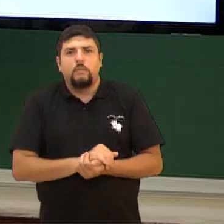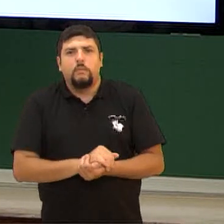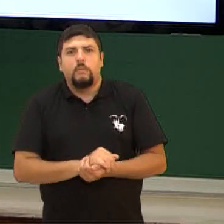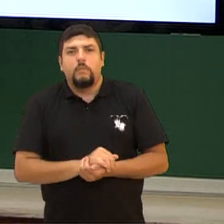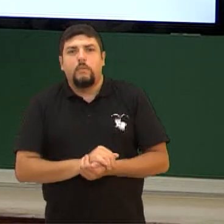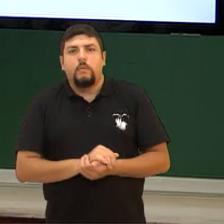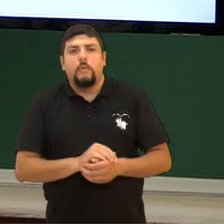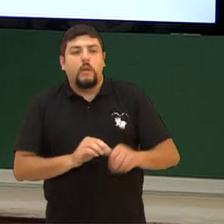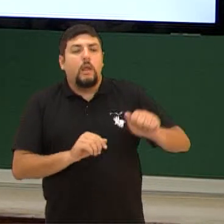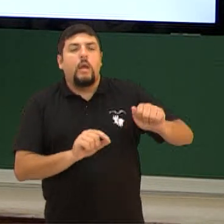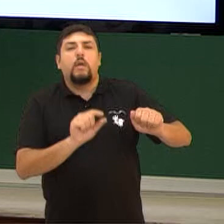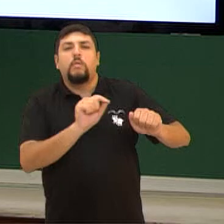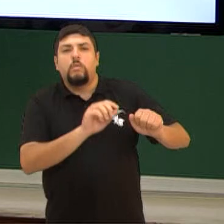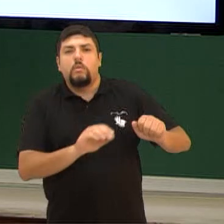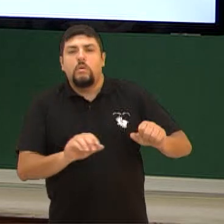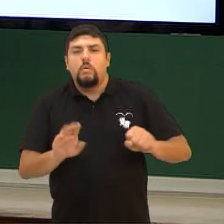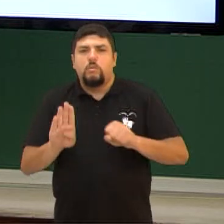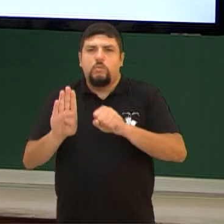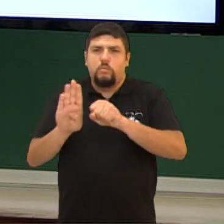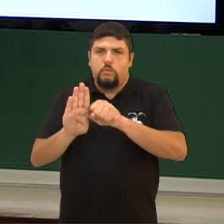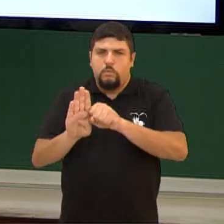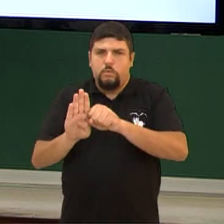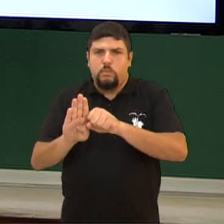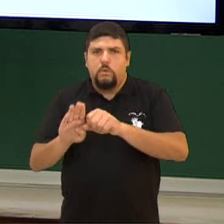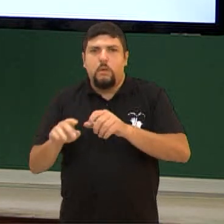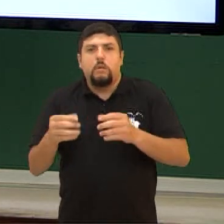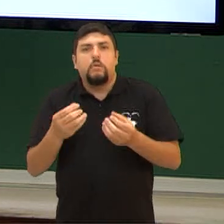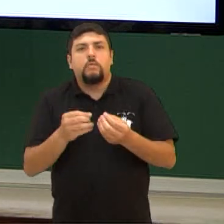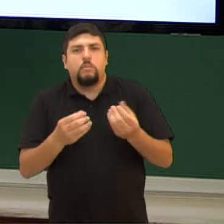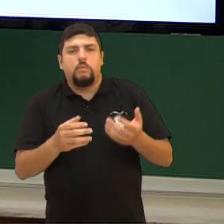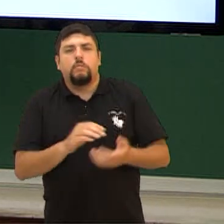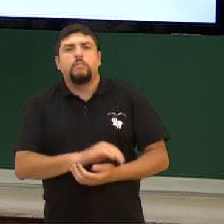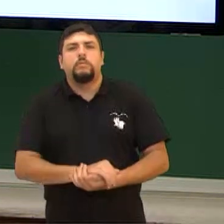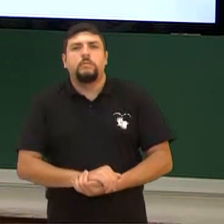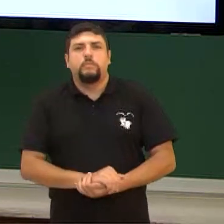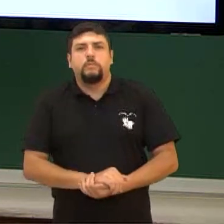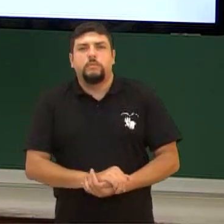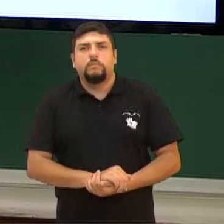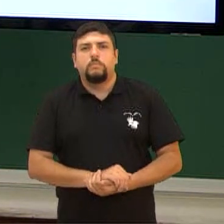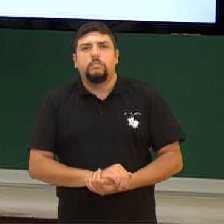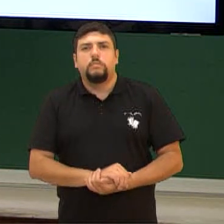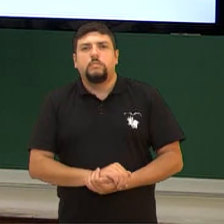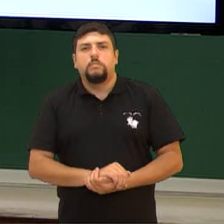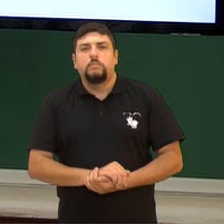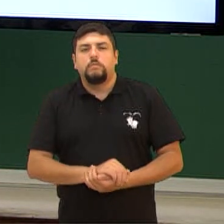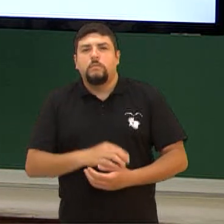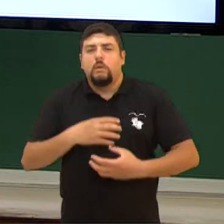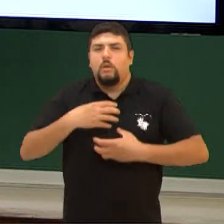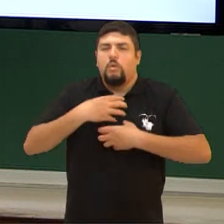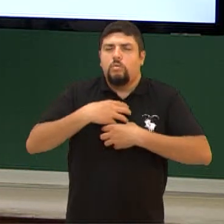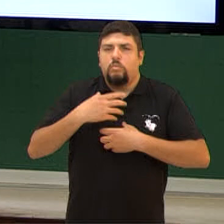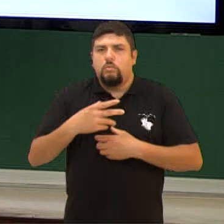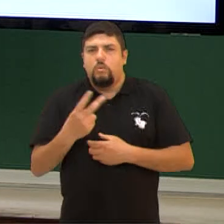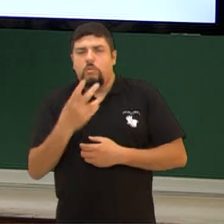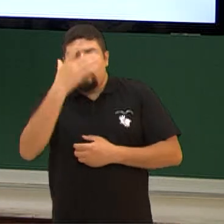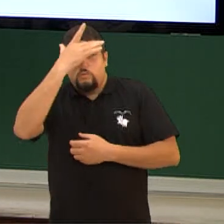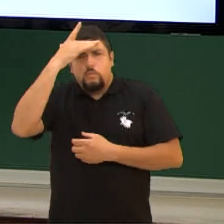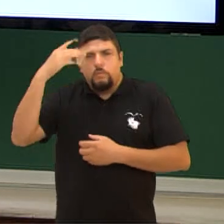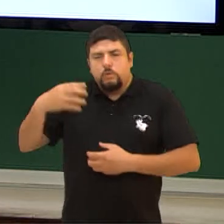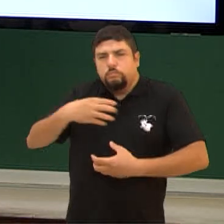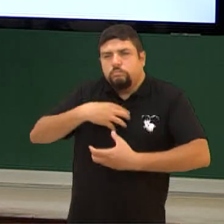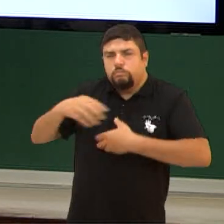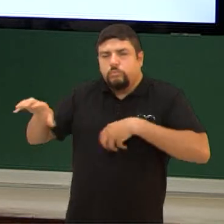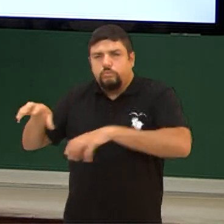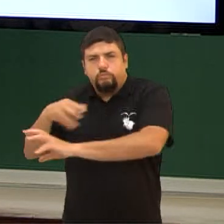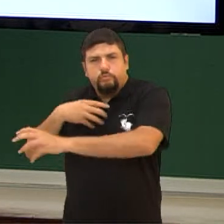quero um substantivo. The way two people feel and behave towards each other. A maneira como duas pessoas se sentem e se comportam em relação a uma